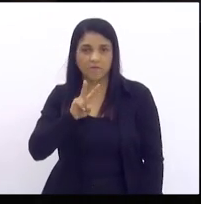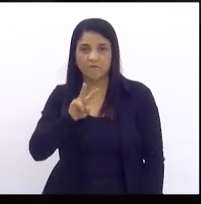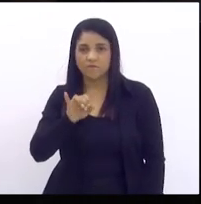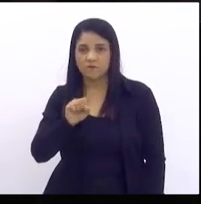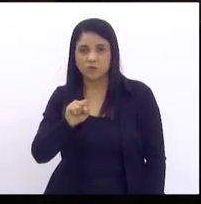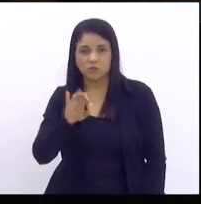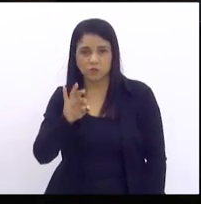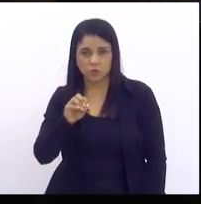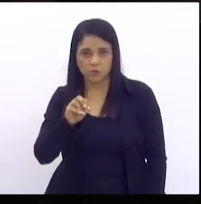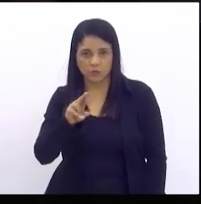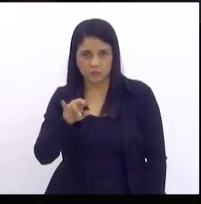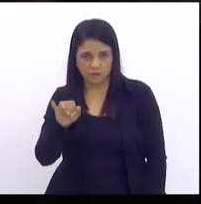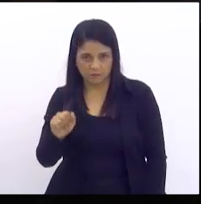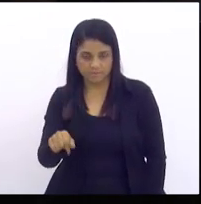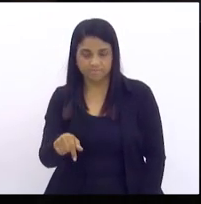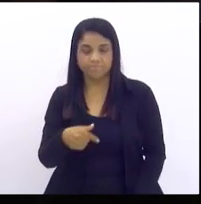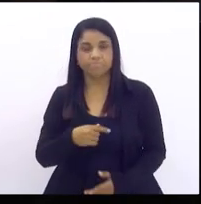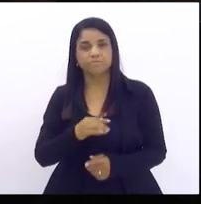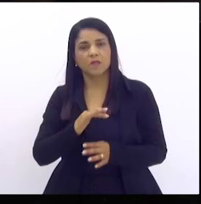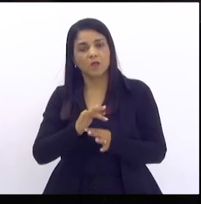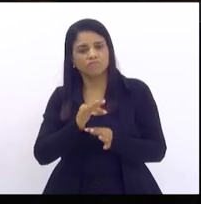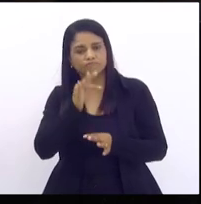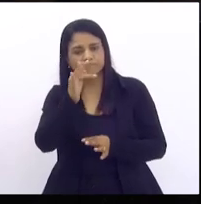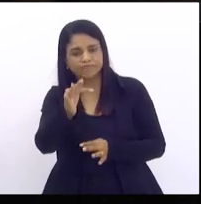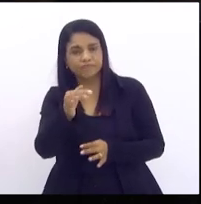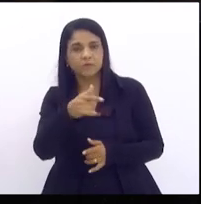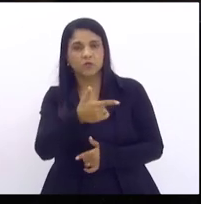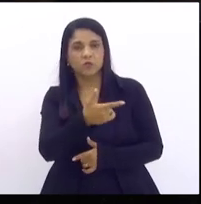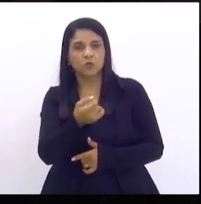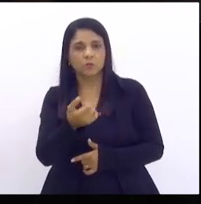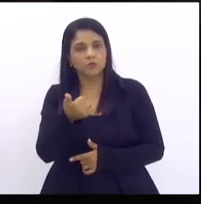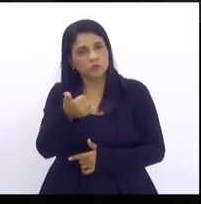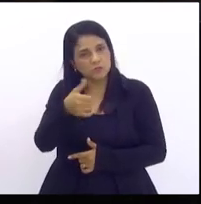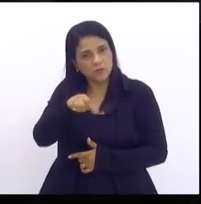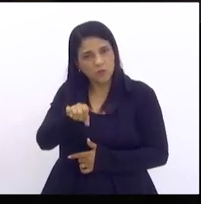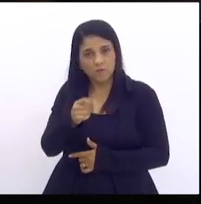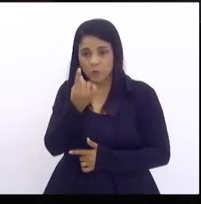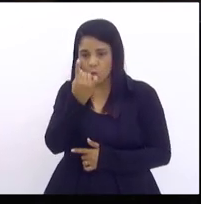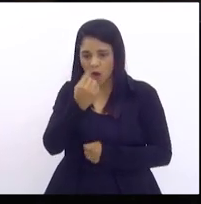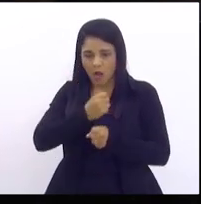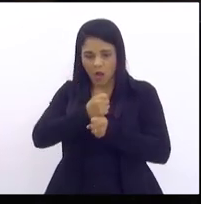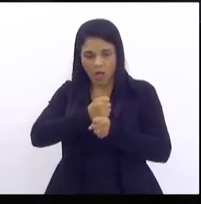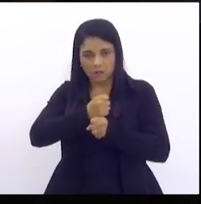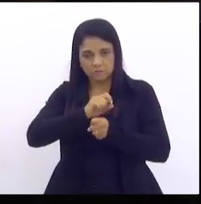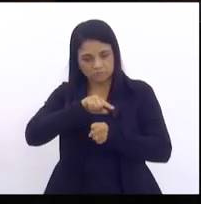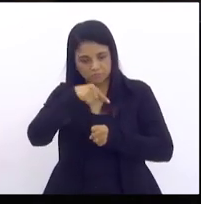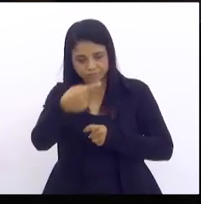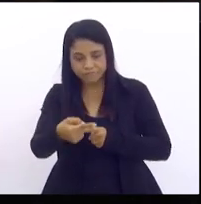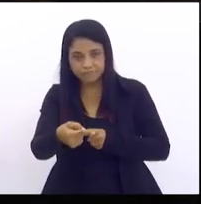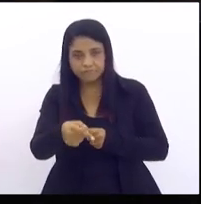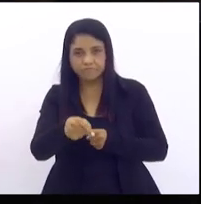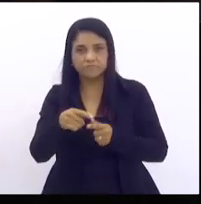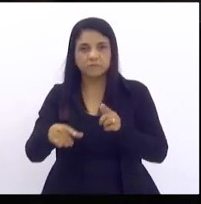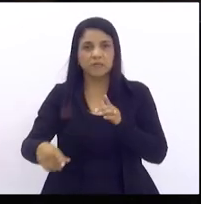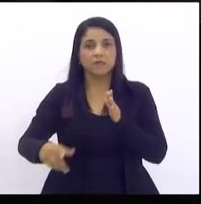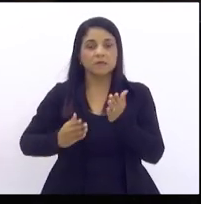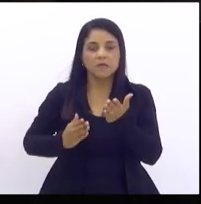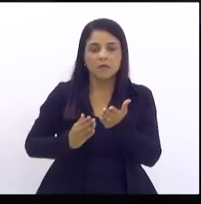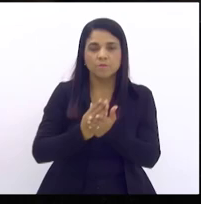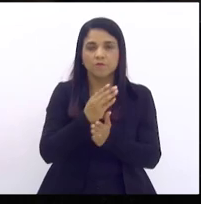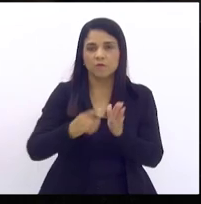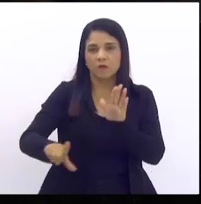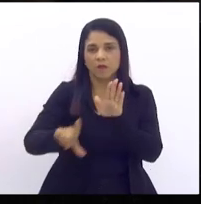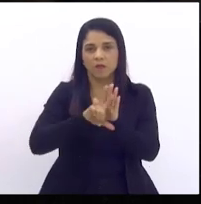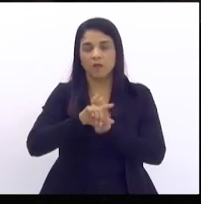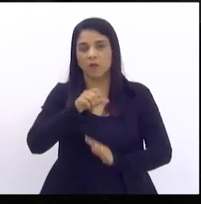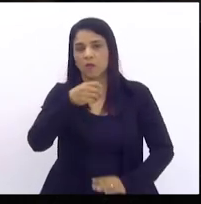Mais tarde, em 2019, um ano depois, aprovamos a Lei